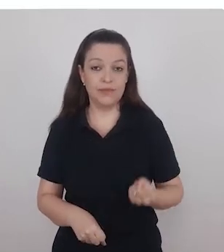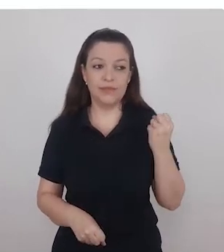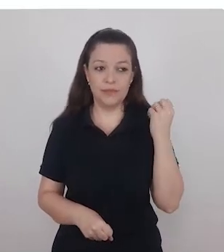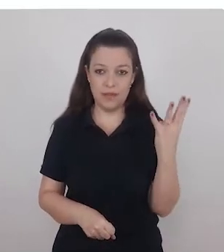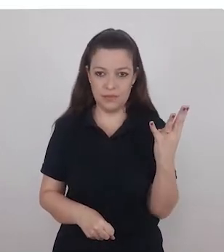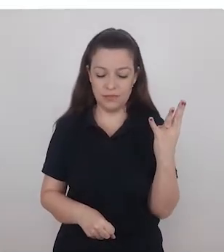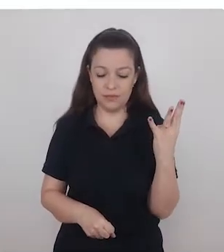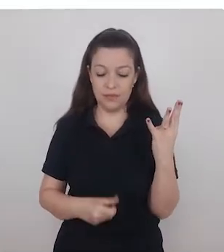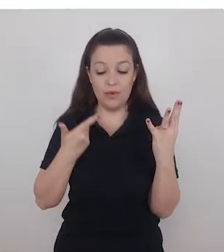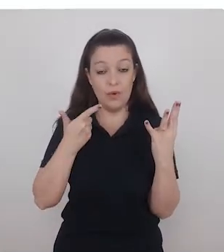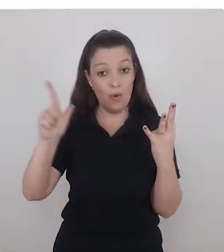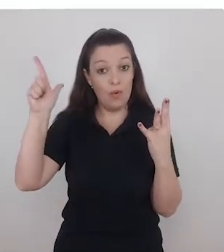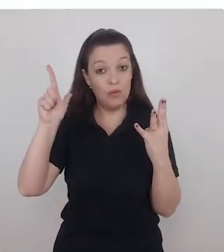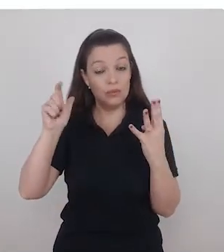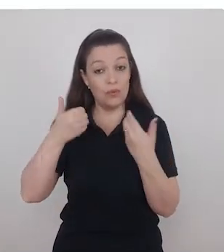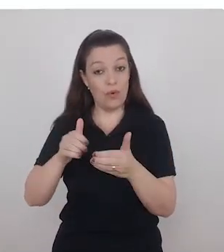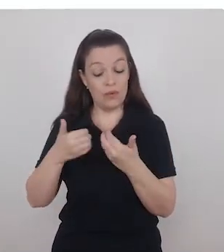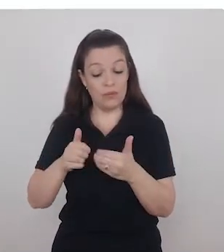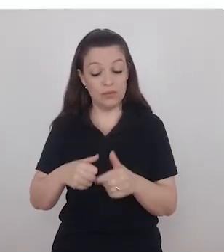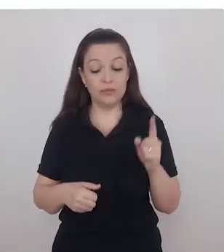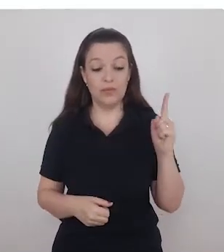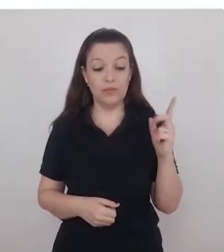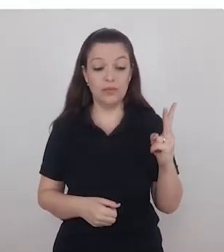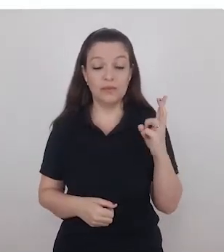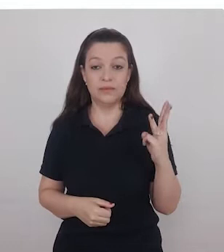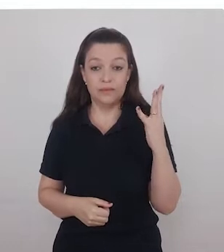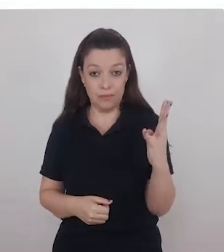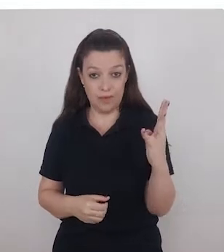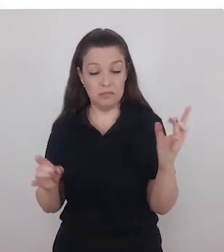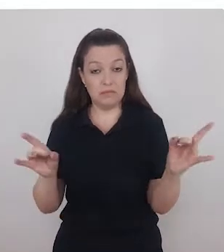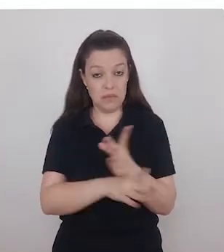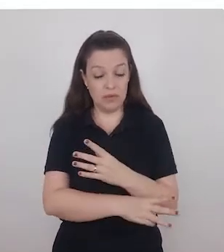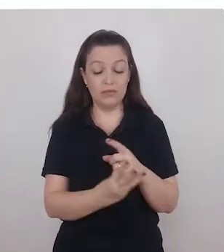1, 2, 3, 4. Daí, do outro ônibus, mais 4 rodas lá.